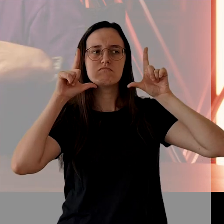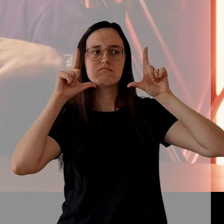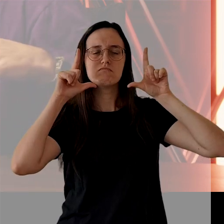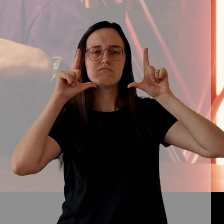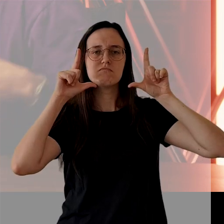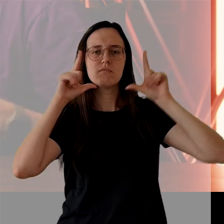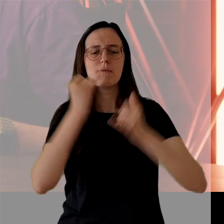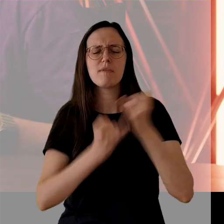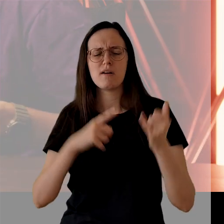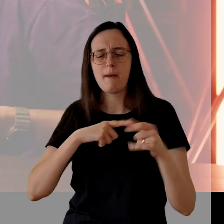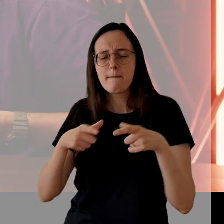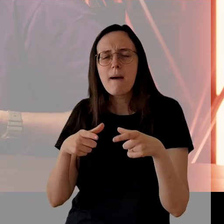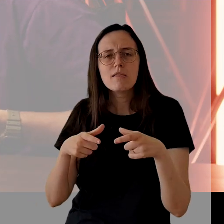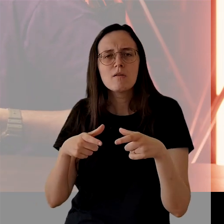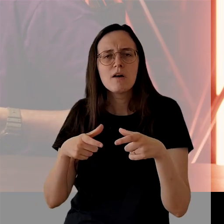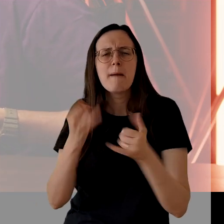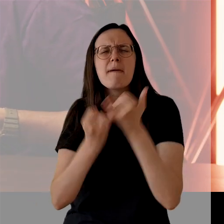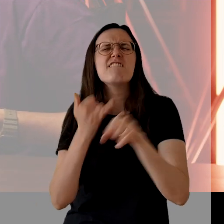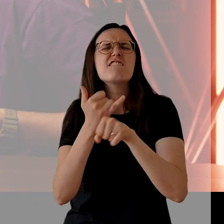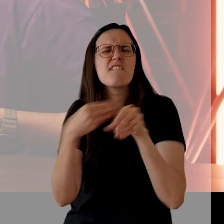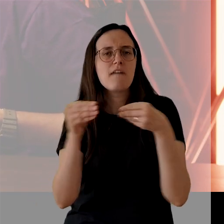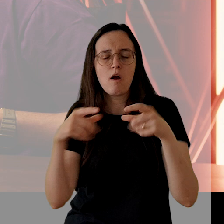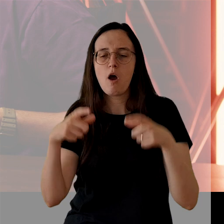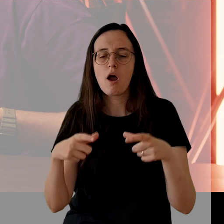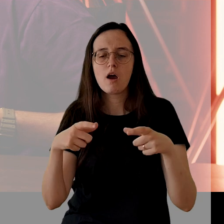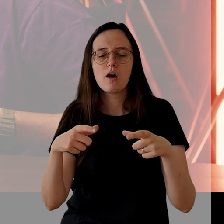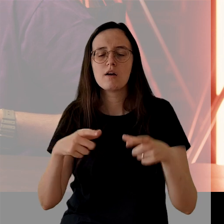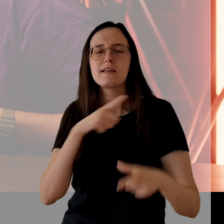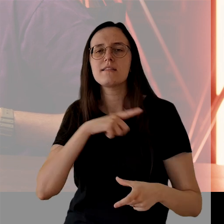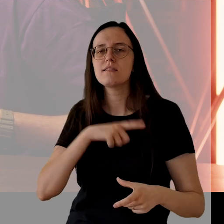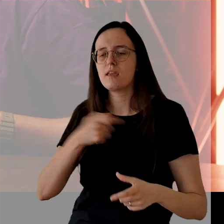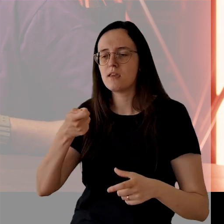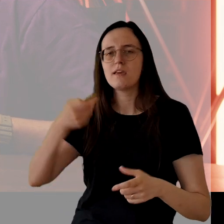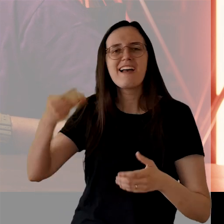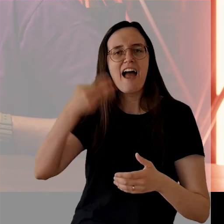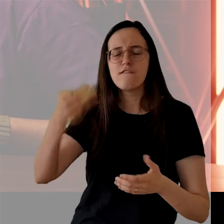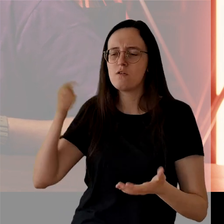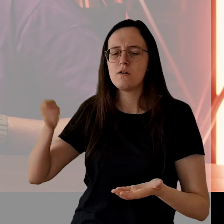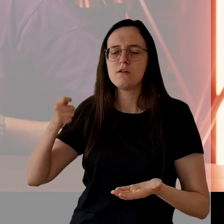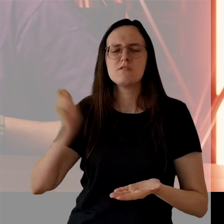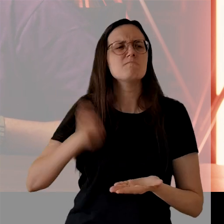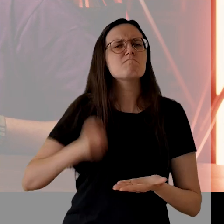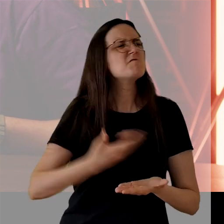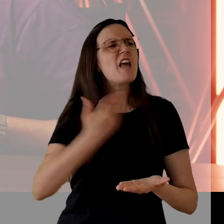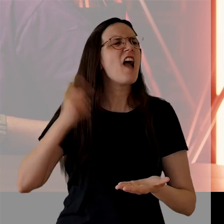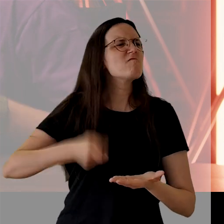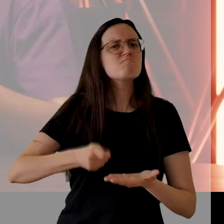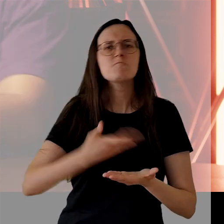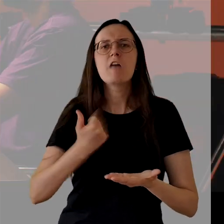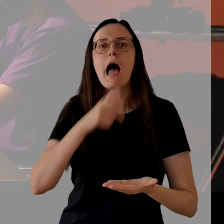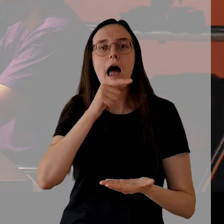tamanho de um palmo, assim, um pratinho mesmo, pega um garfo e bate, assim, bem forte, meio que tipo assim, me traz logo essa